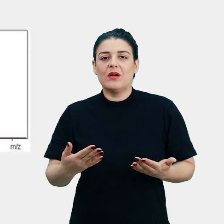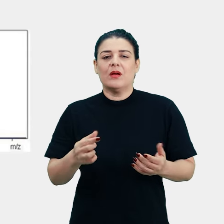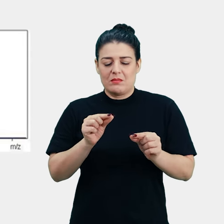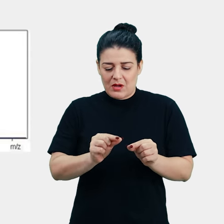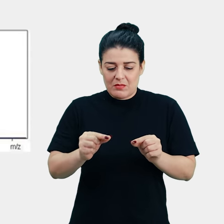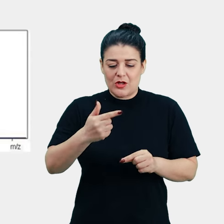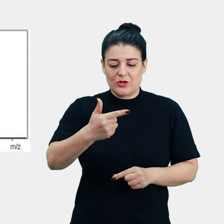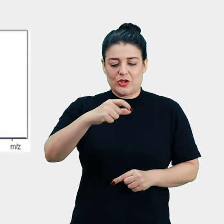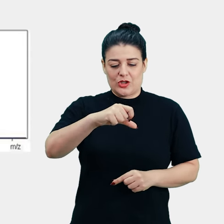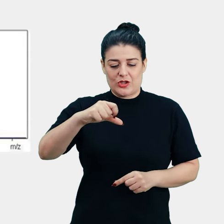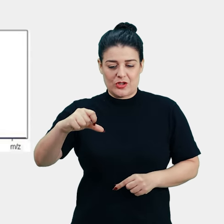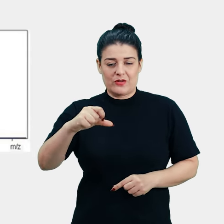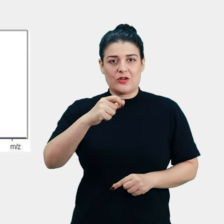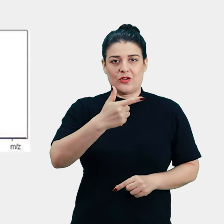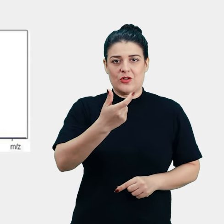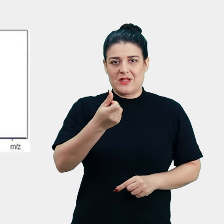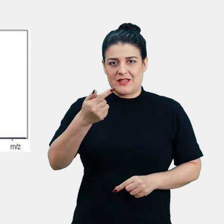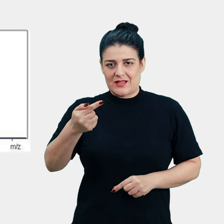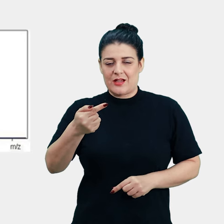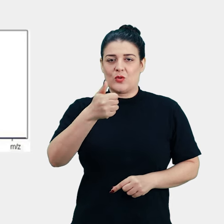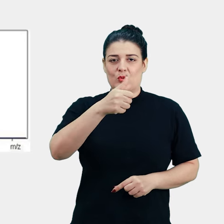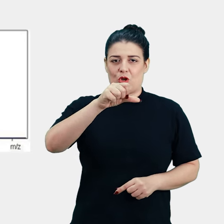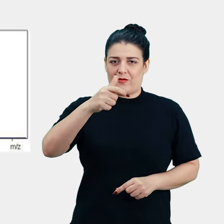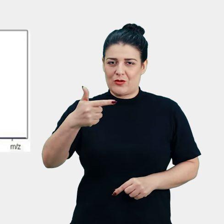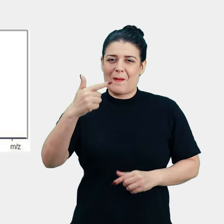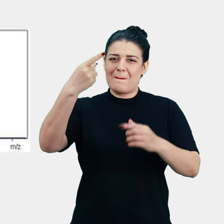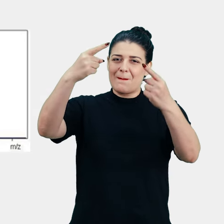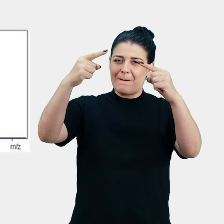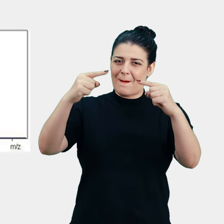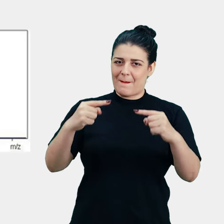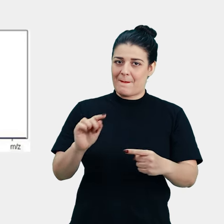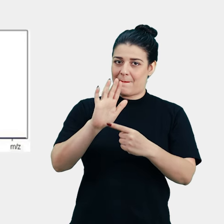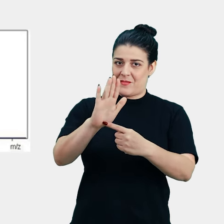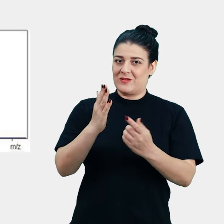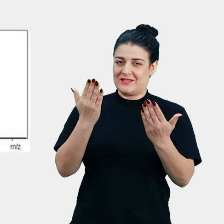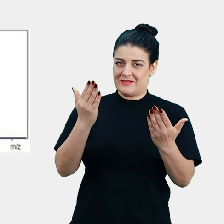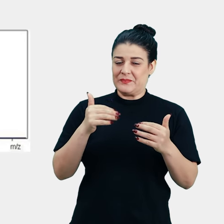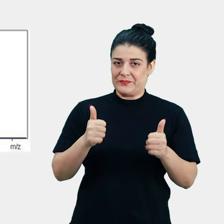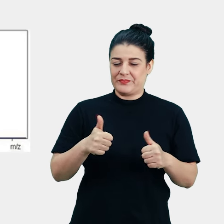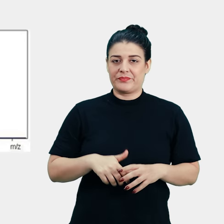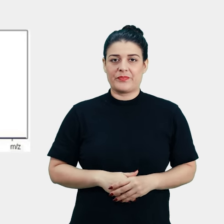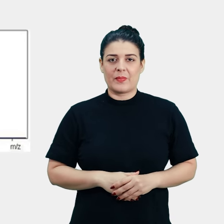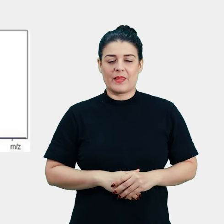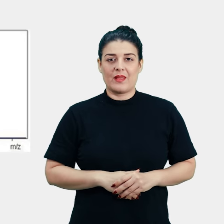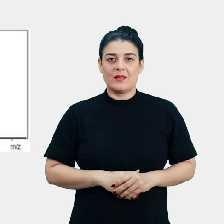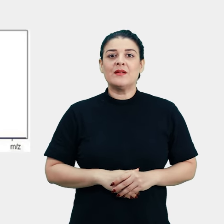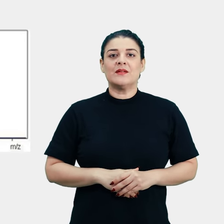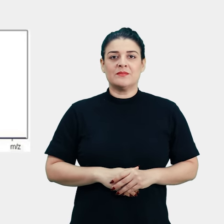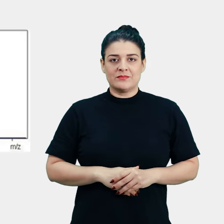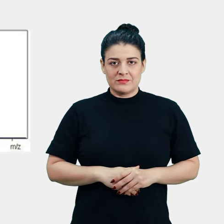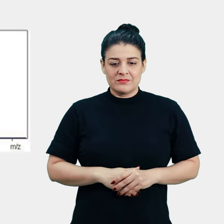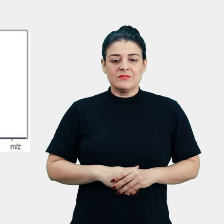fragmentos 299, 267, 192, 177, tá ok, pessoal? E aí, a partir da